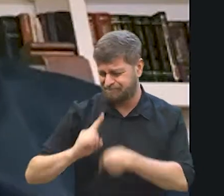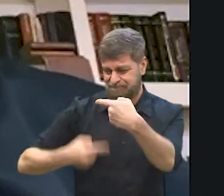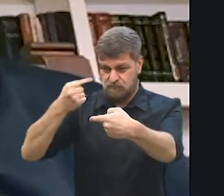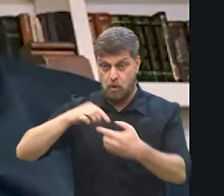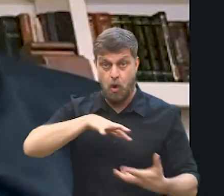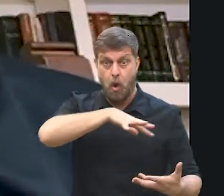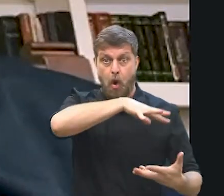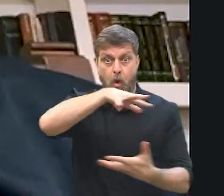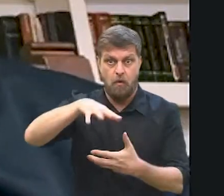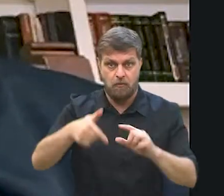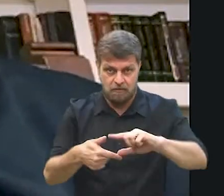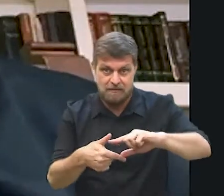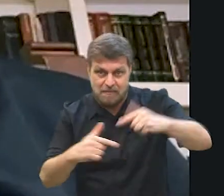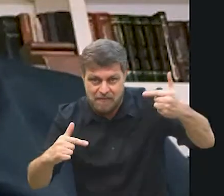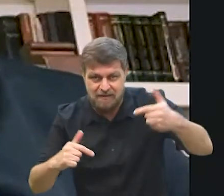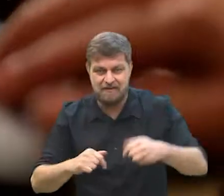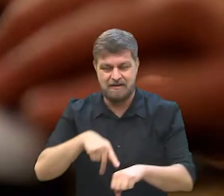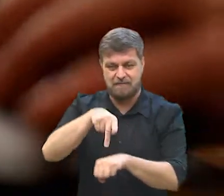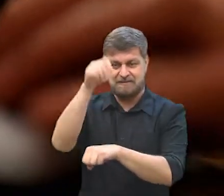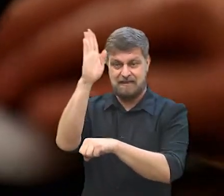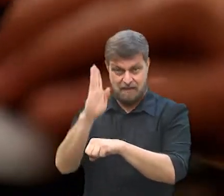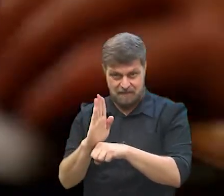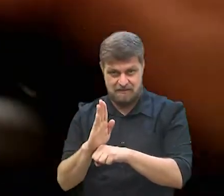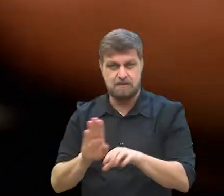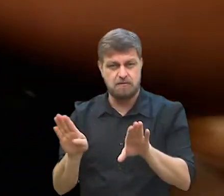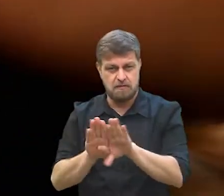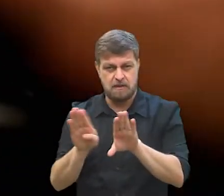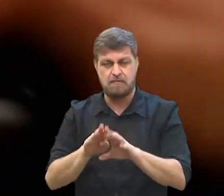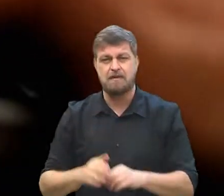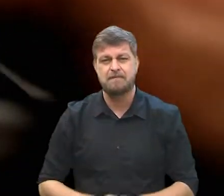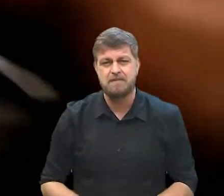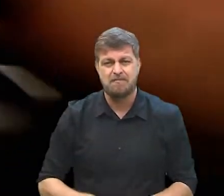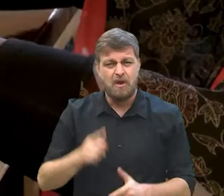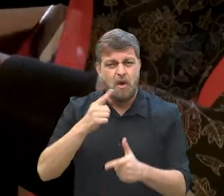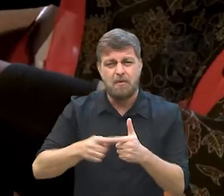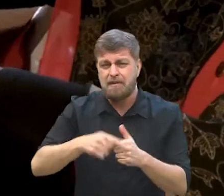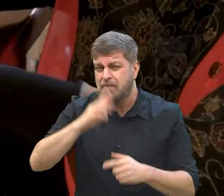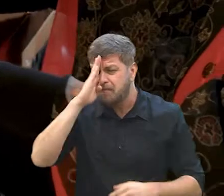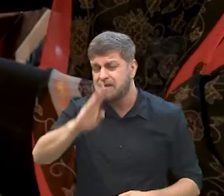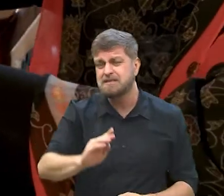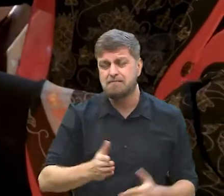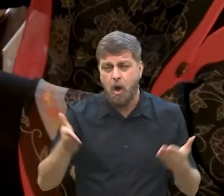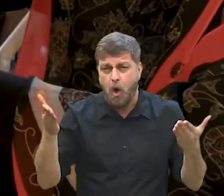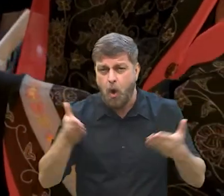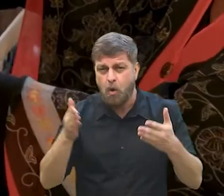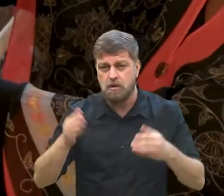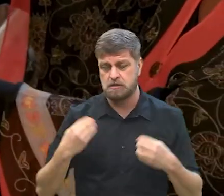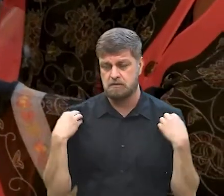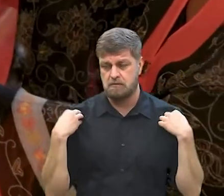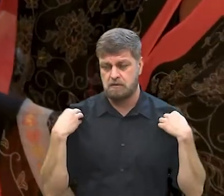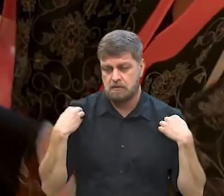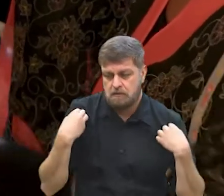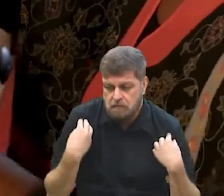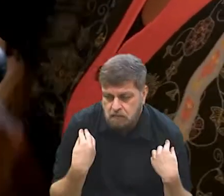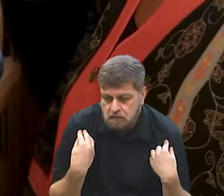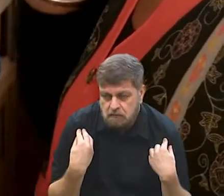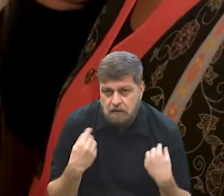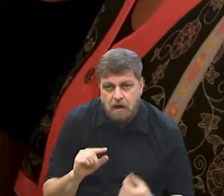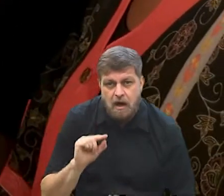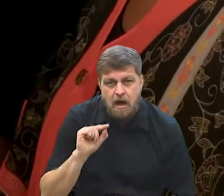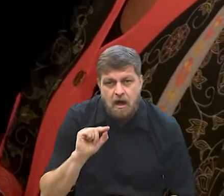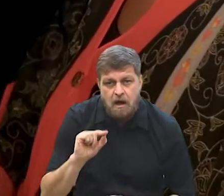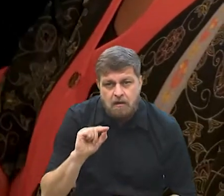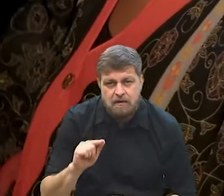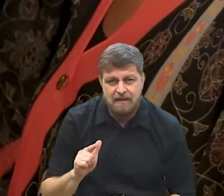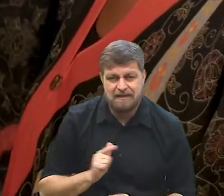mundo. E no Brasil também. Diga-se de passagem que o maior problema hoje para a postura é a má postura,